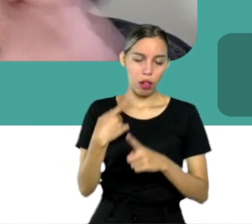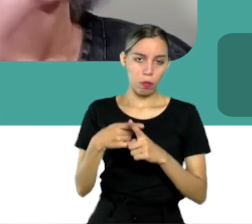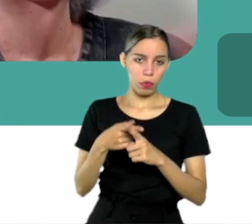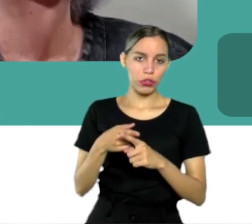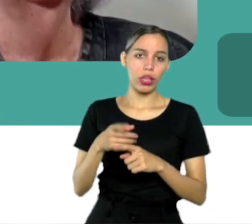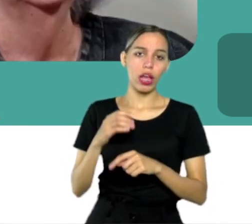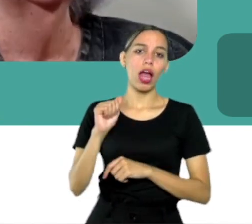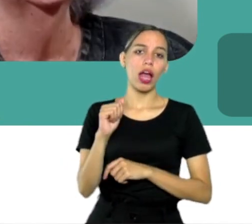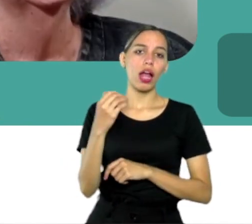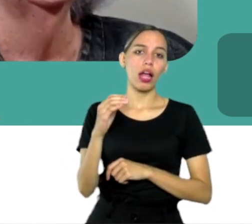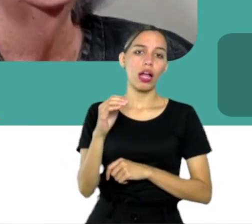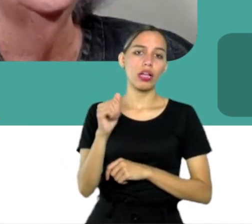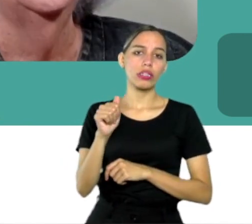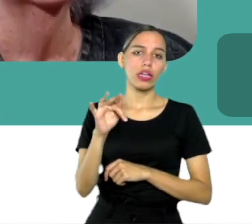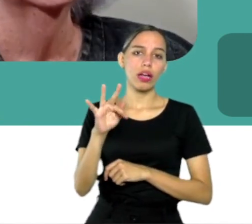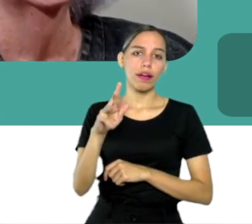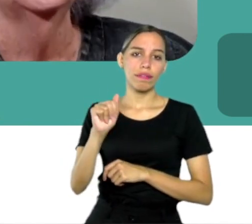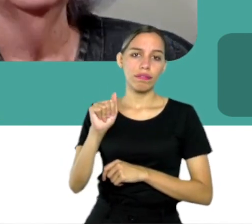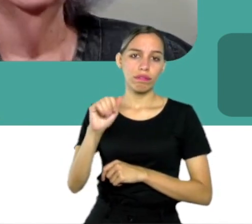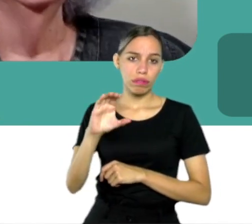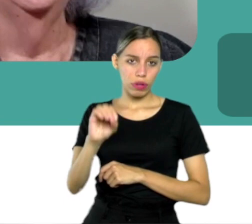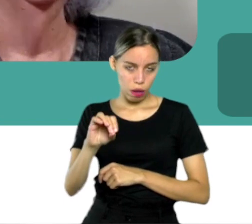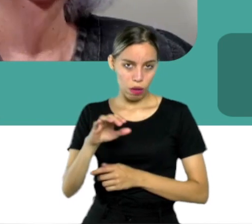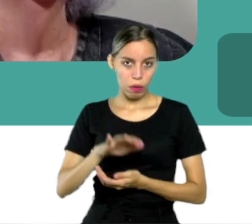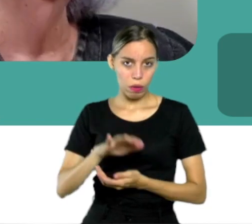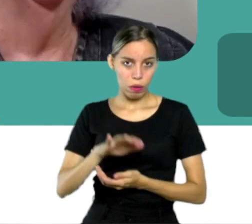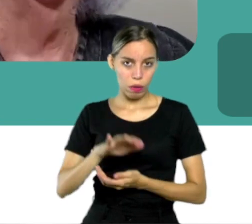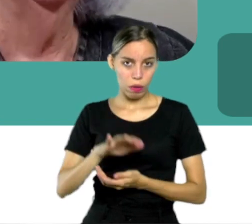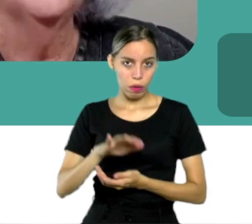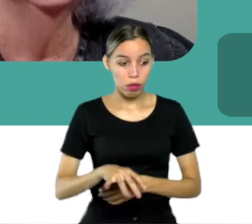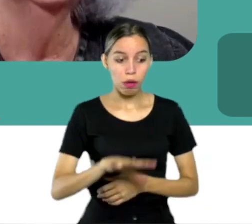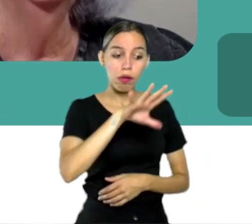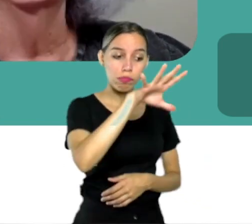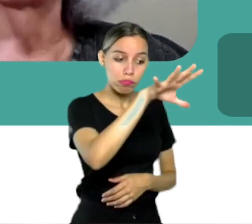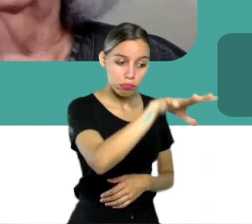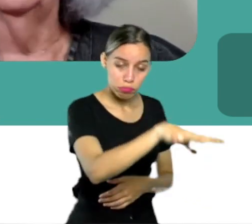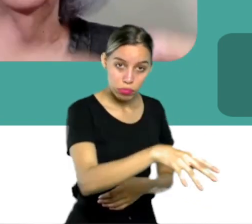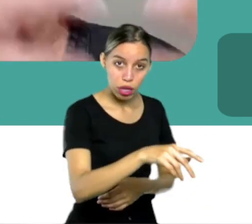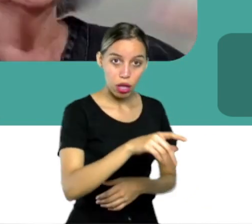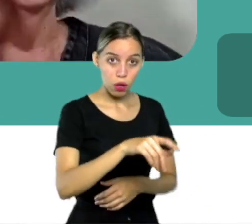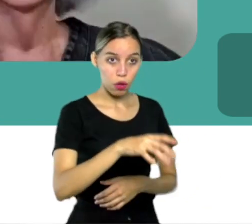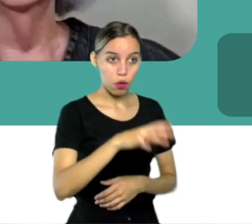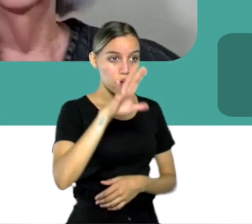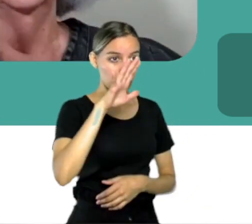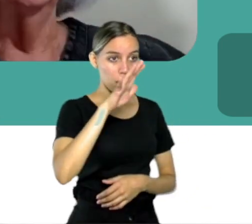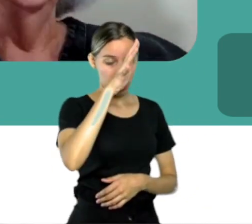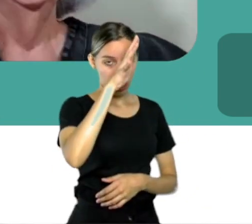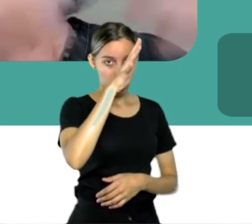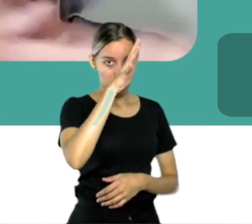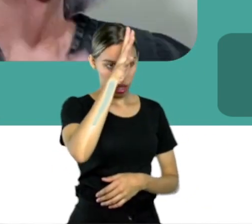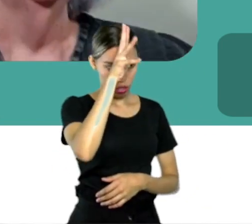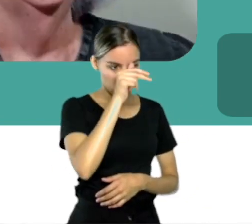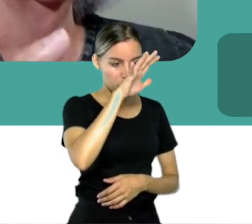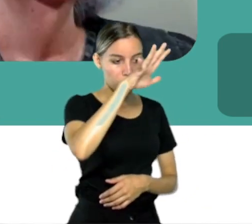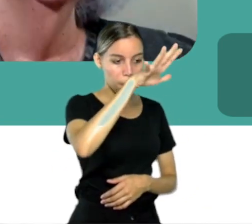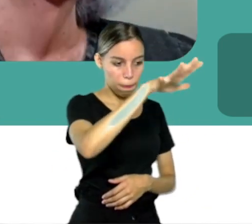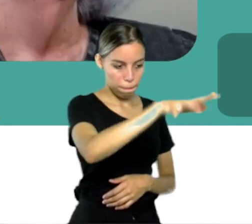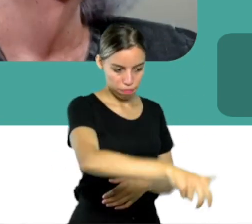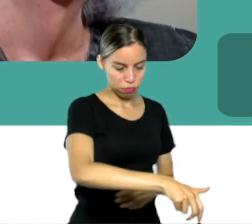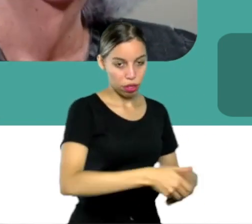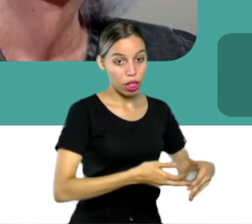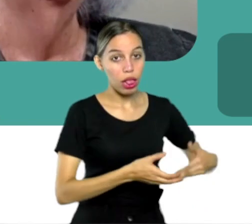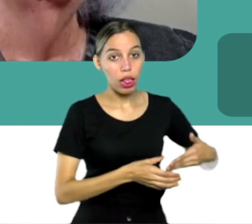aí nós não tivemos mais notícia do galo, mas a história foi, aí chama Encantado por isso, porque é uma coisa assim, né? Inusitada